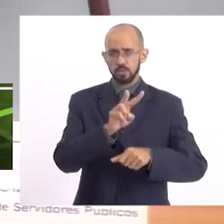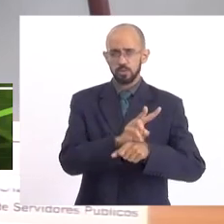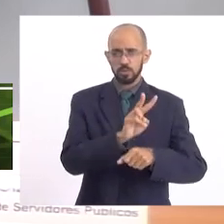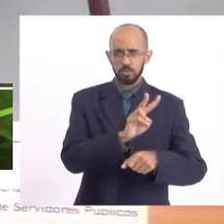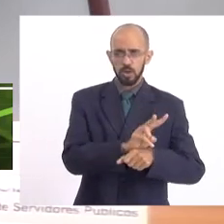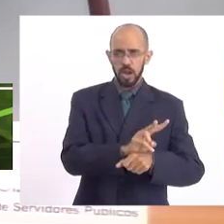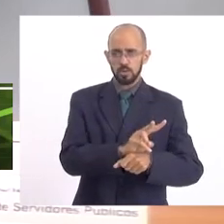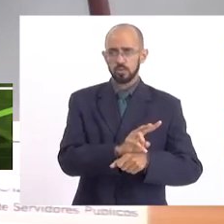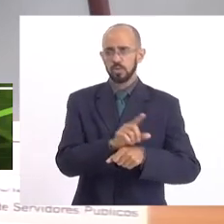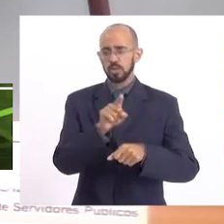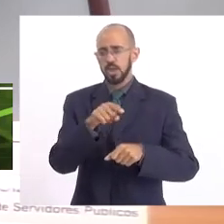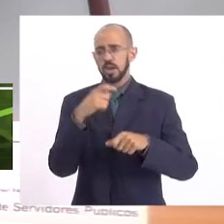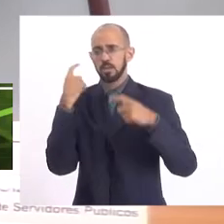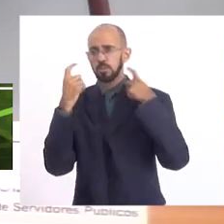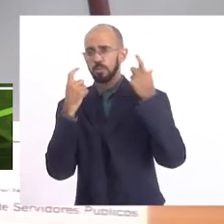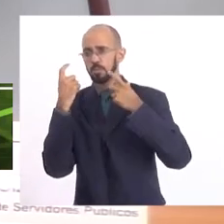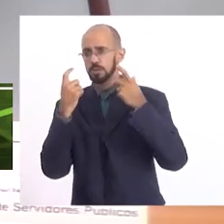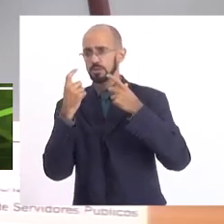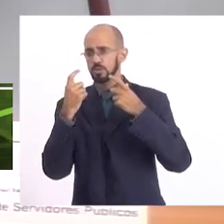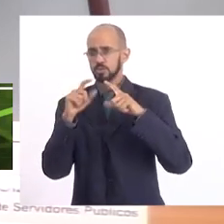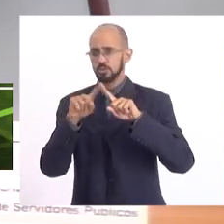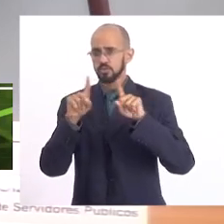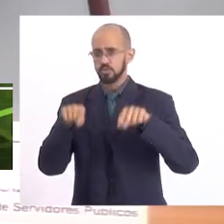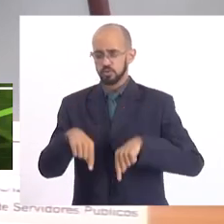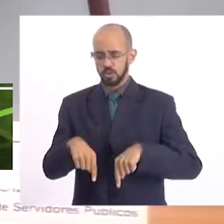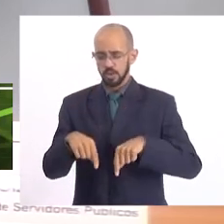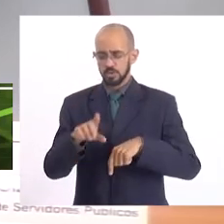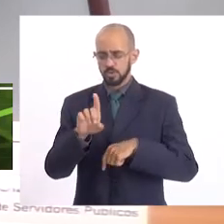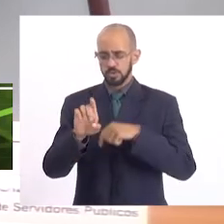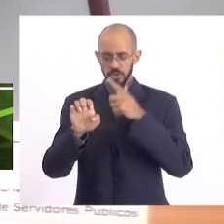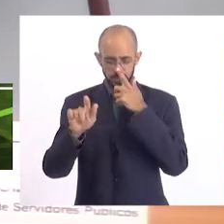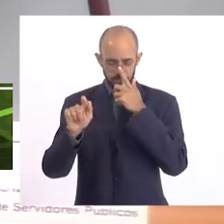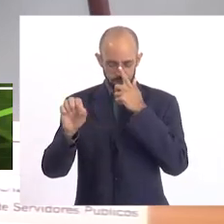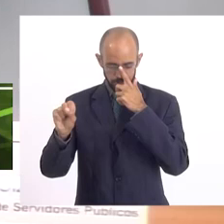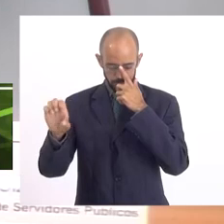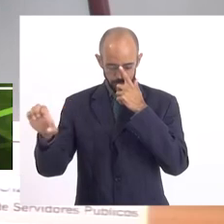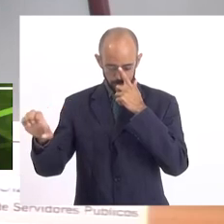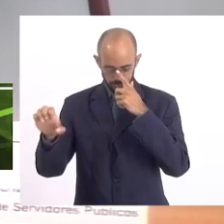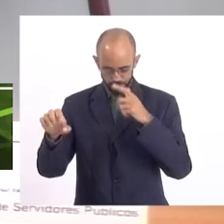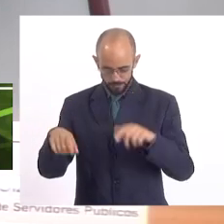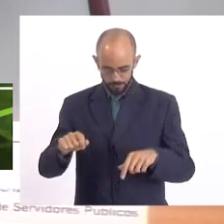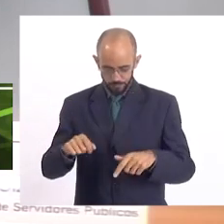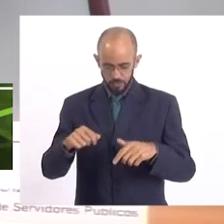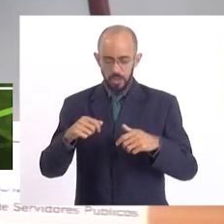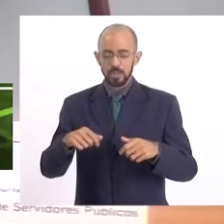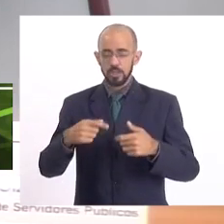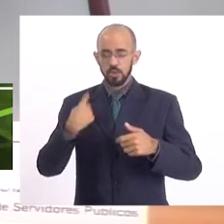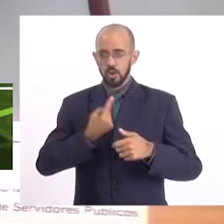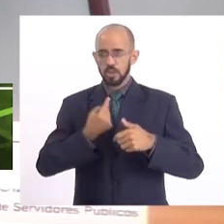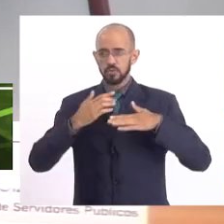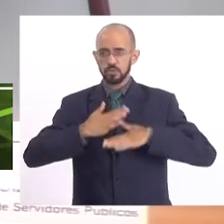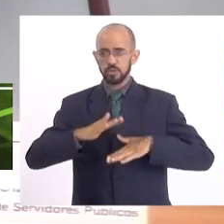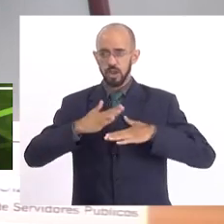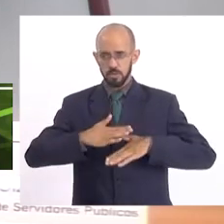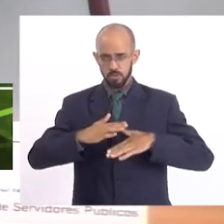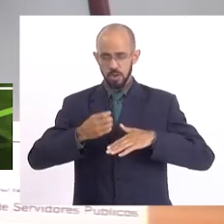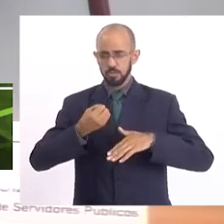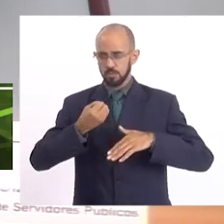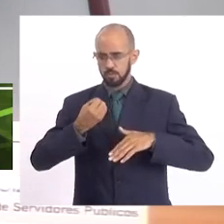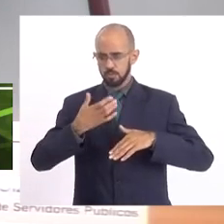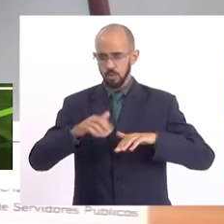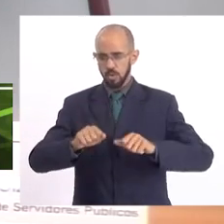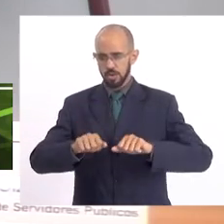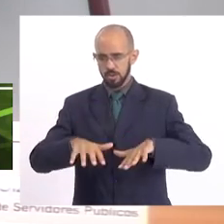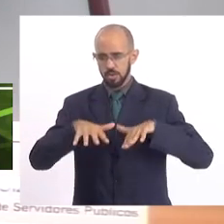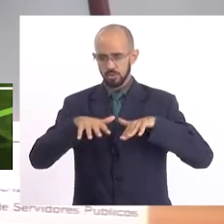era a preocupação dos funcionários do Degas. Eu acho que isso deu uma calma. Por isso que foi muito boa a audiência pública. É